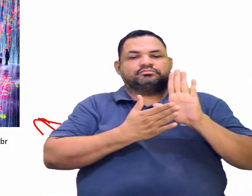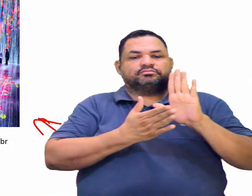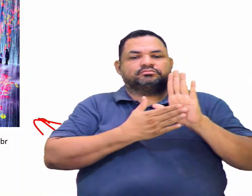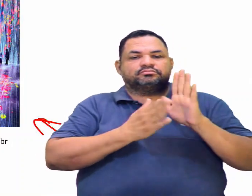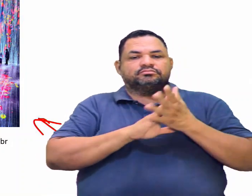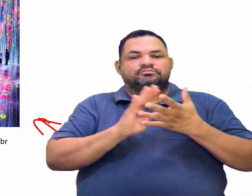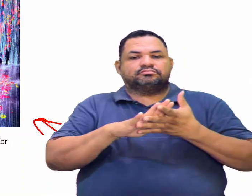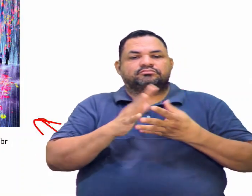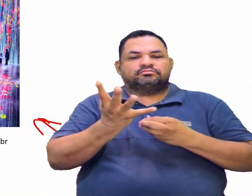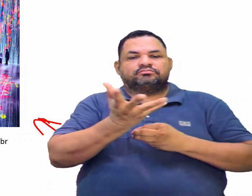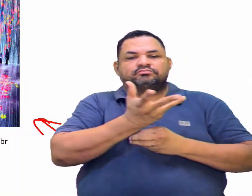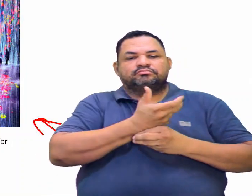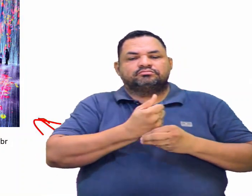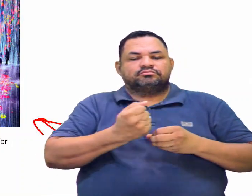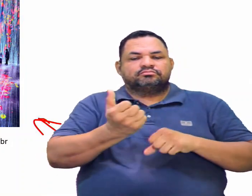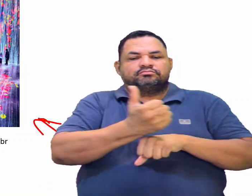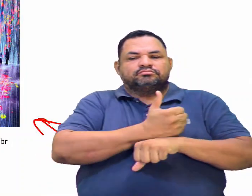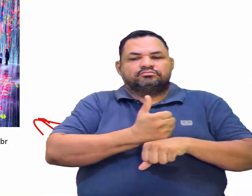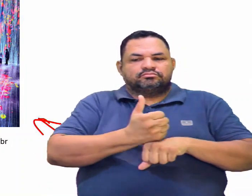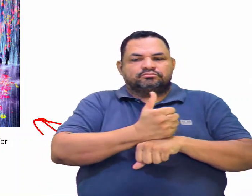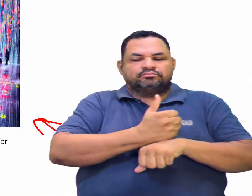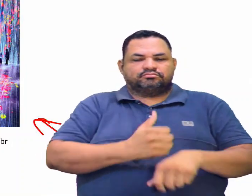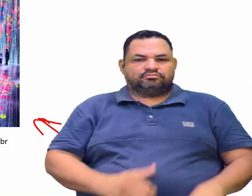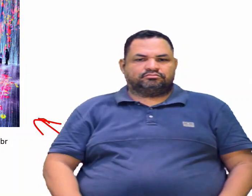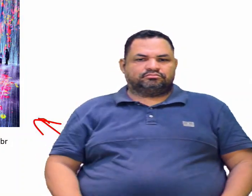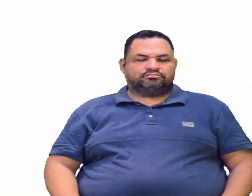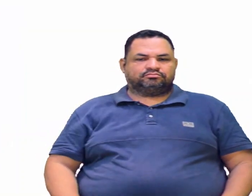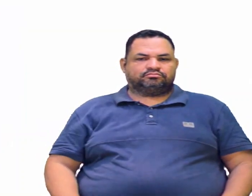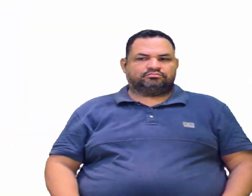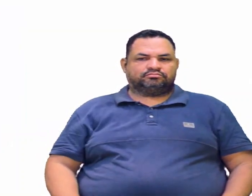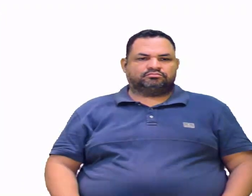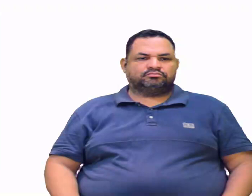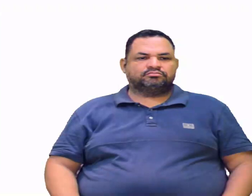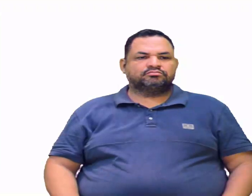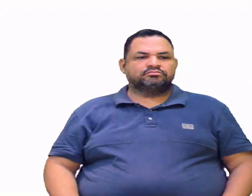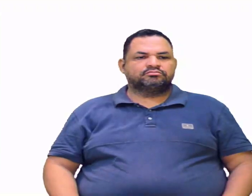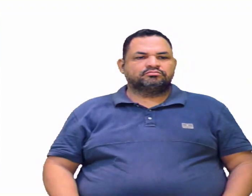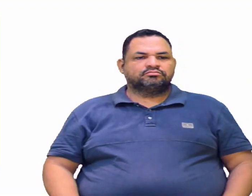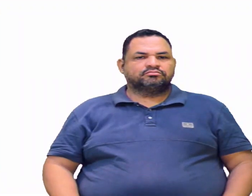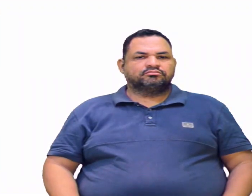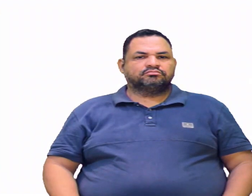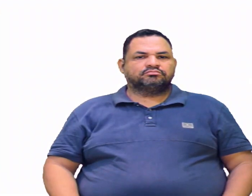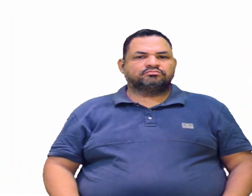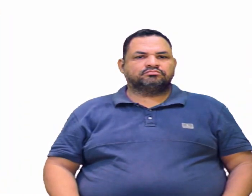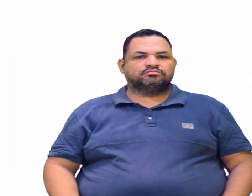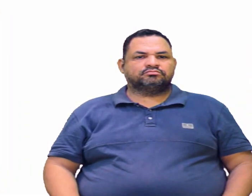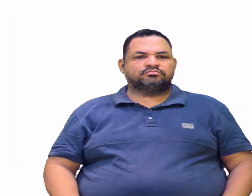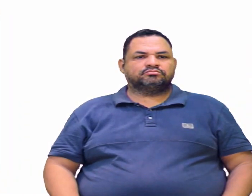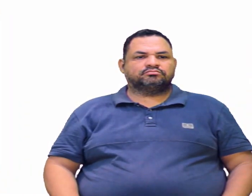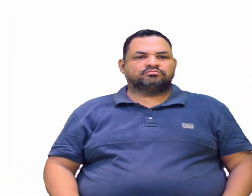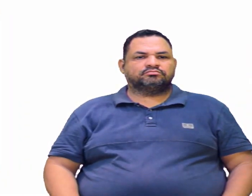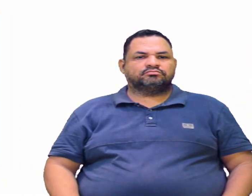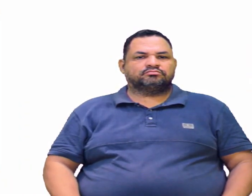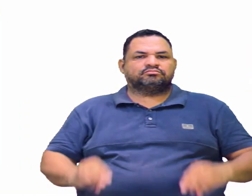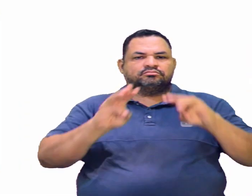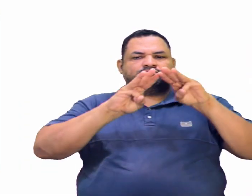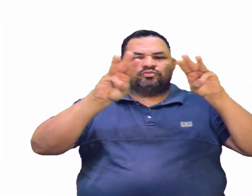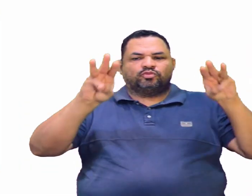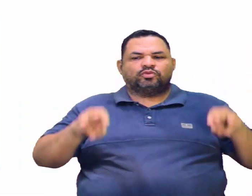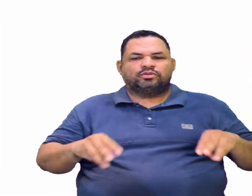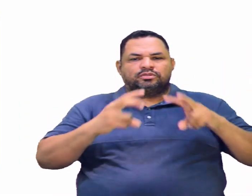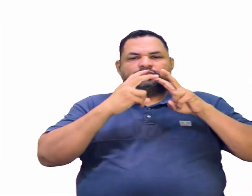artista, mas é assim que funciona, ok? Então vamos seguir aqui e a gente chega aqui na parte dos